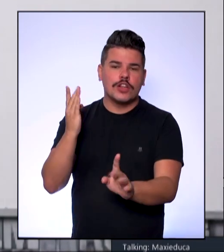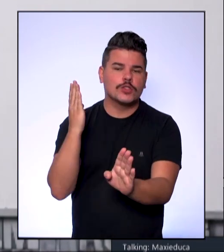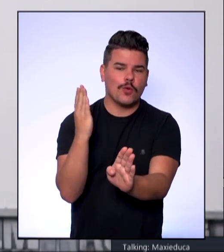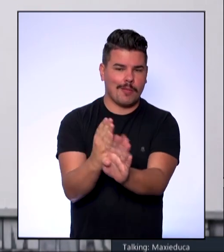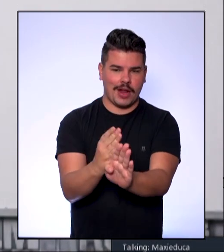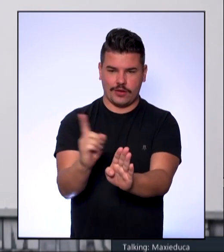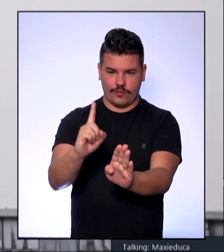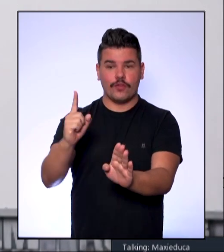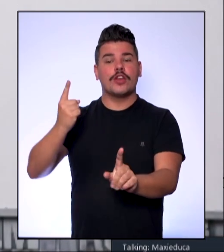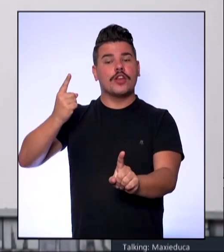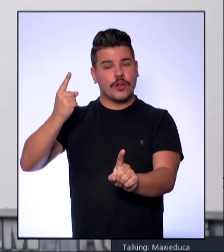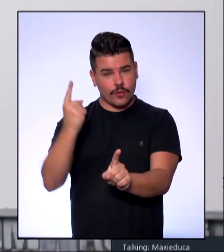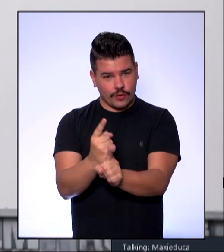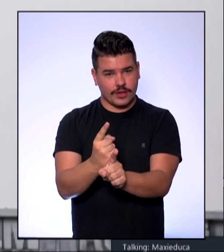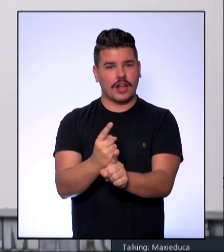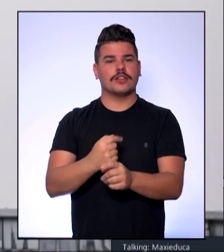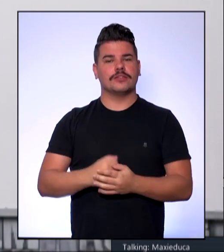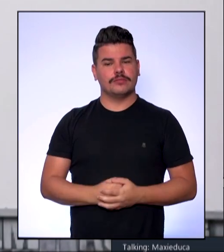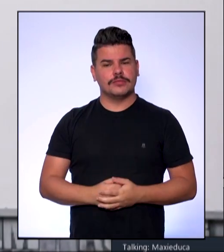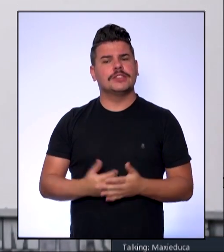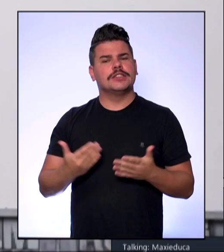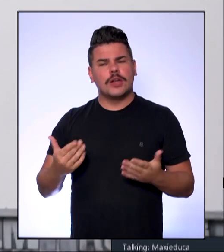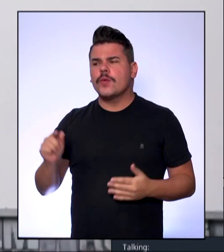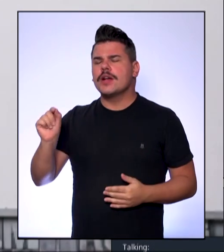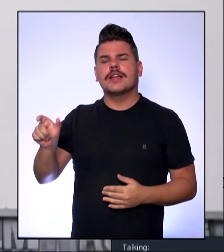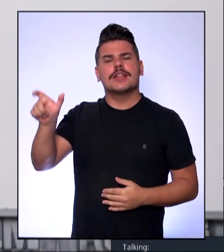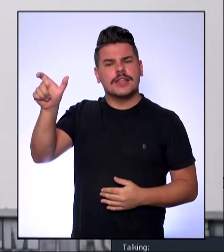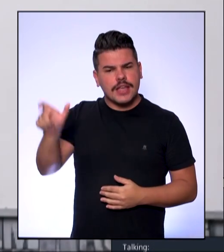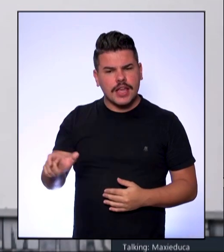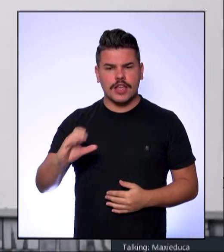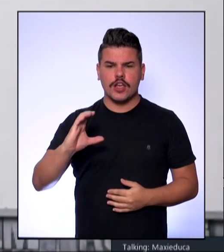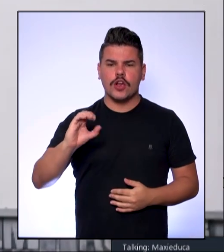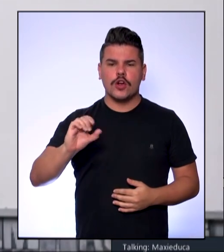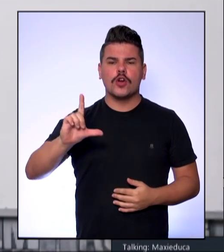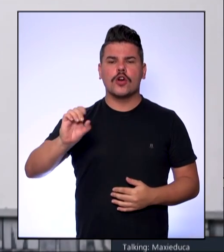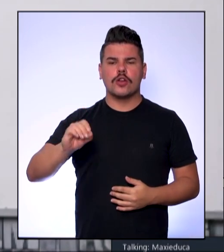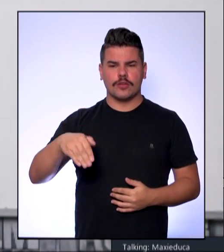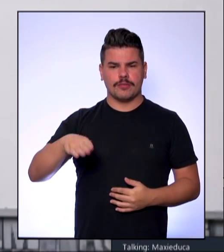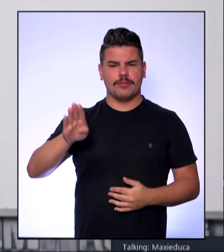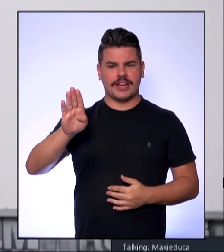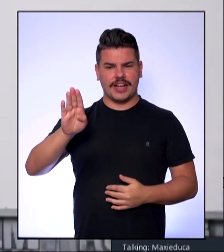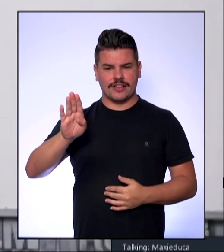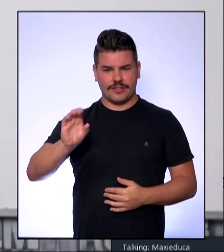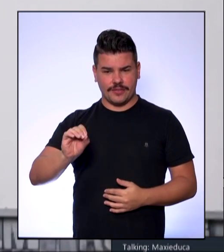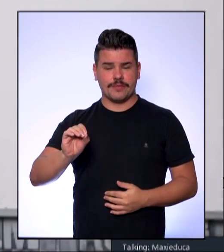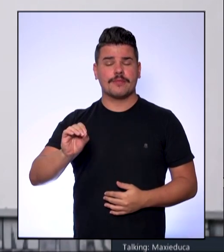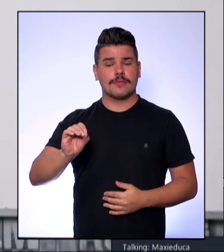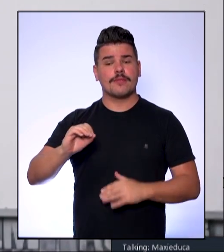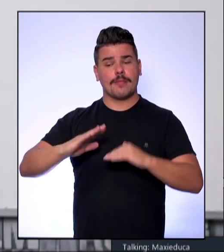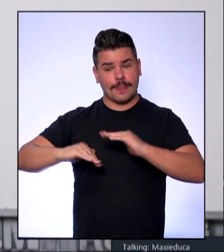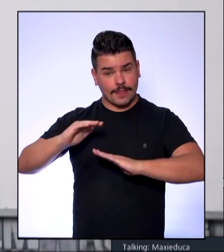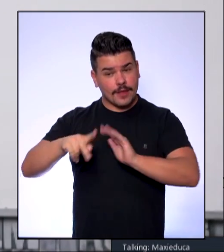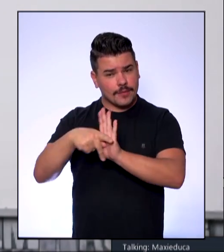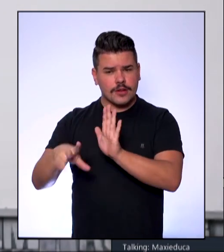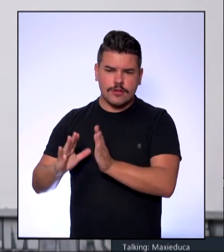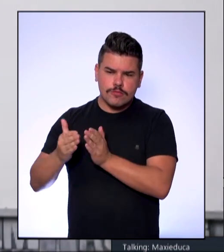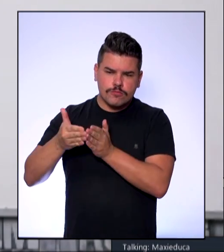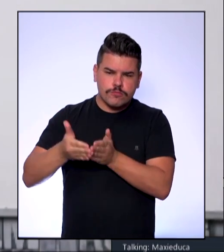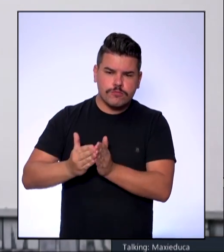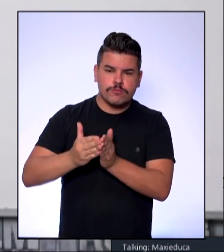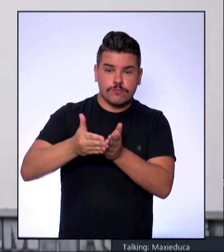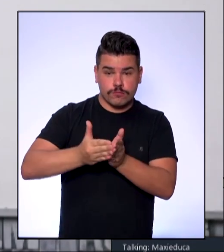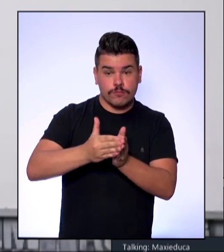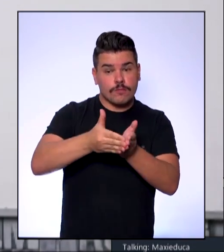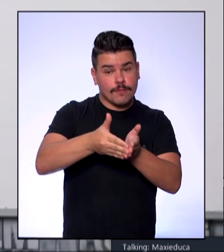O Geomar perguntou, quem foi Colombo? Colombo foi um grande navegador,